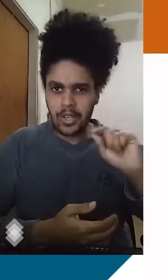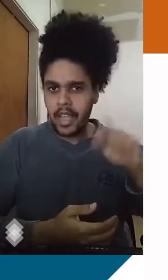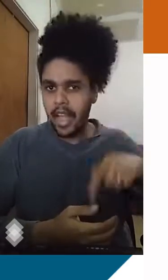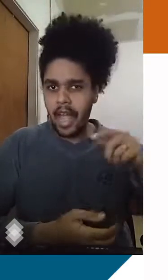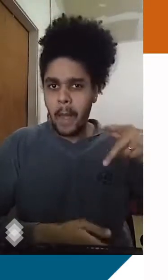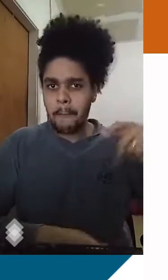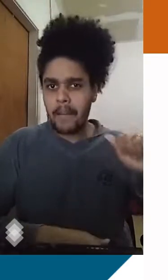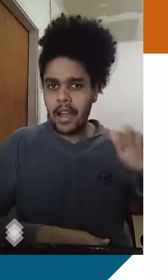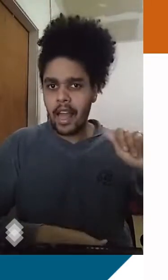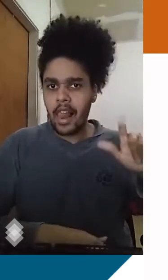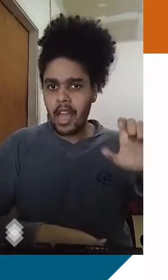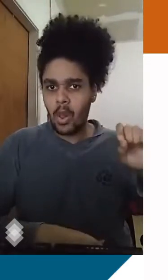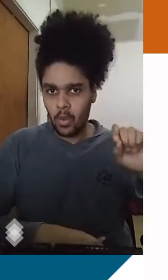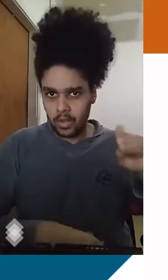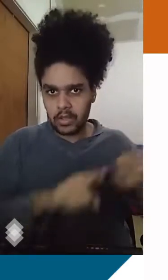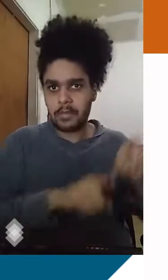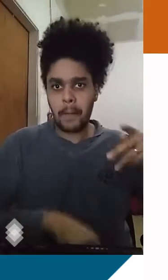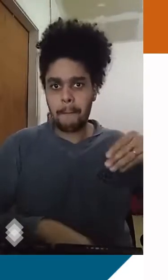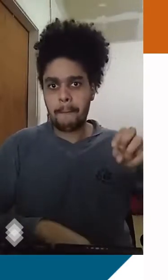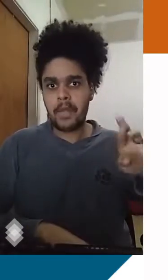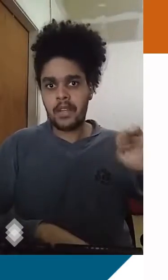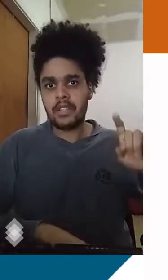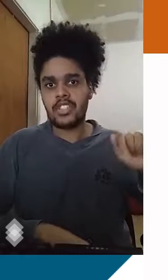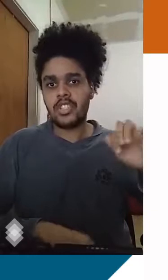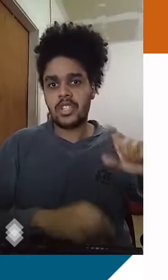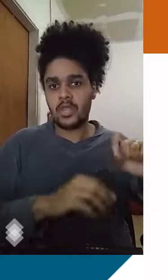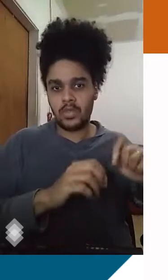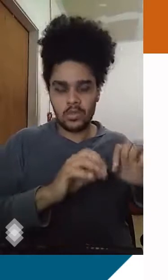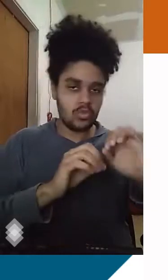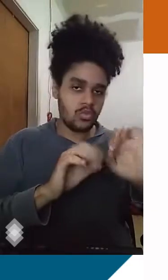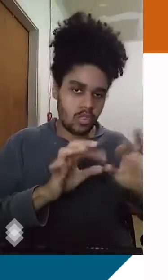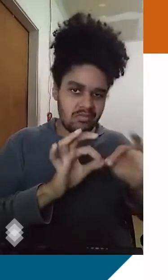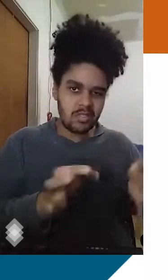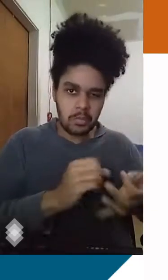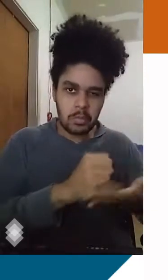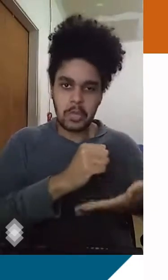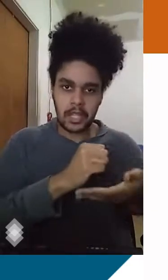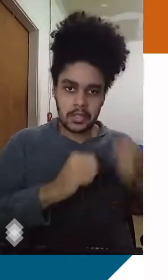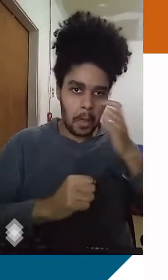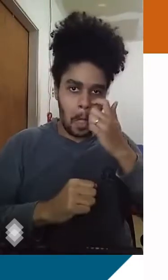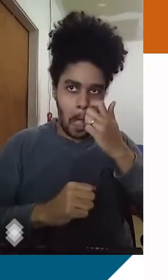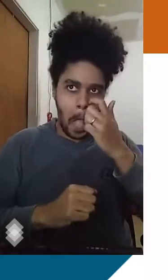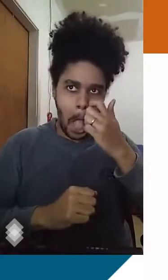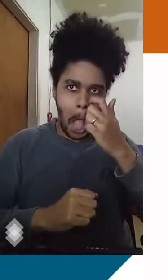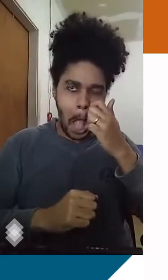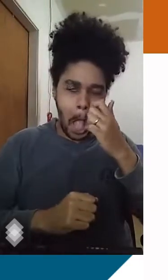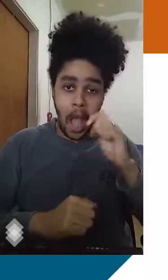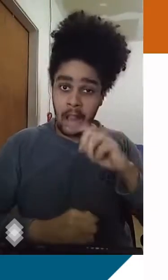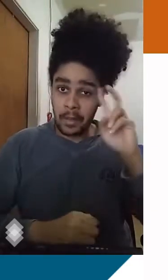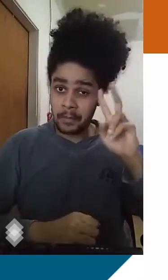os paralelos e os meridianos? É um assunto bem simples, a gente nem vai se aprofundar muito, é só mesmo o básico para a gente entender